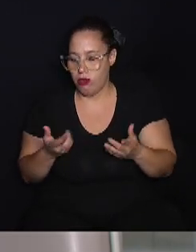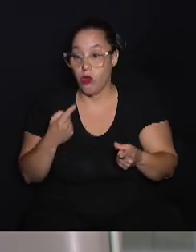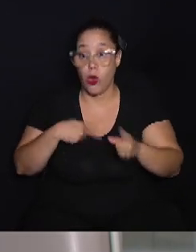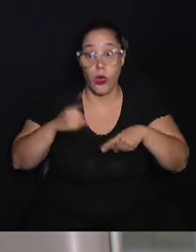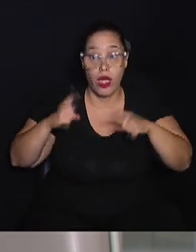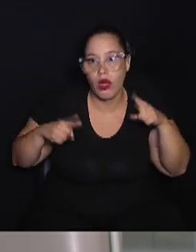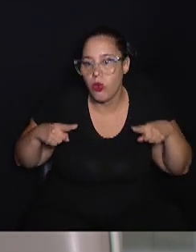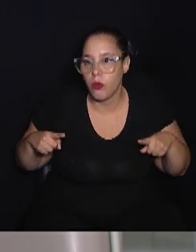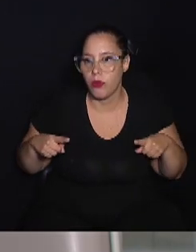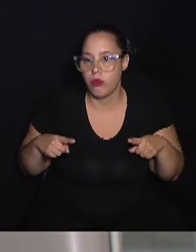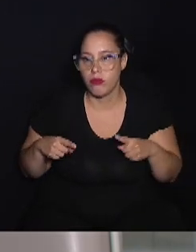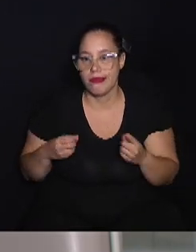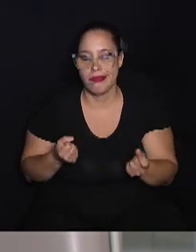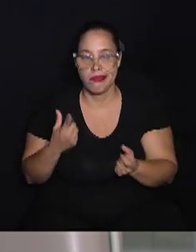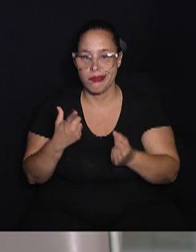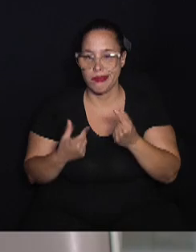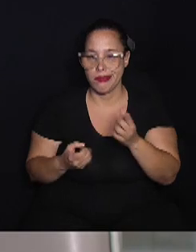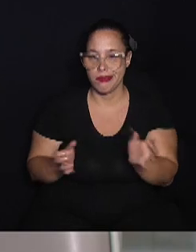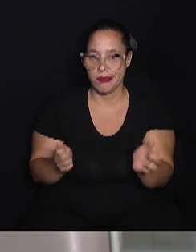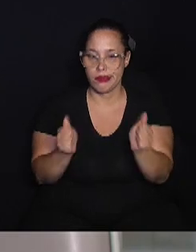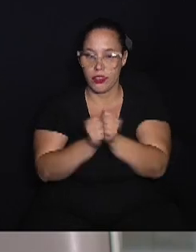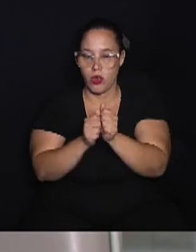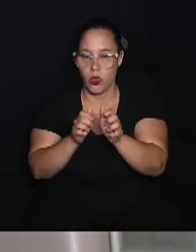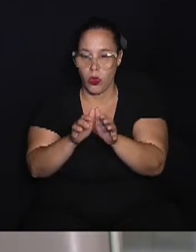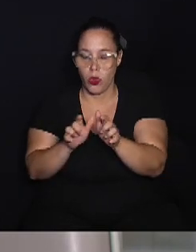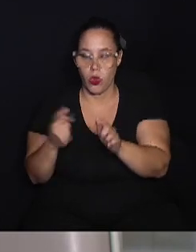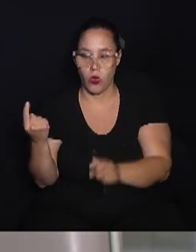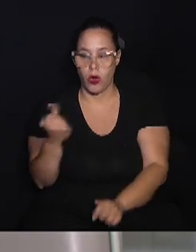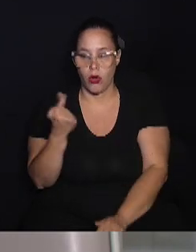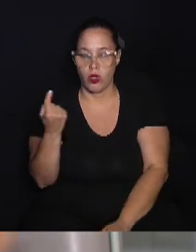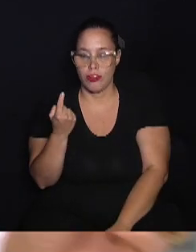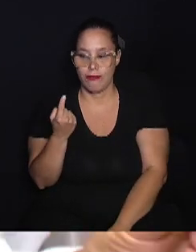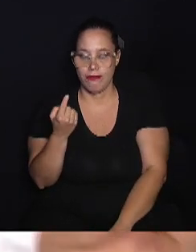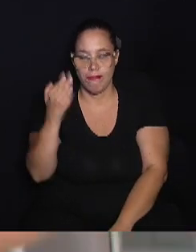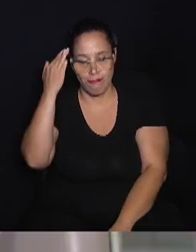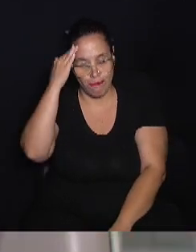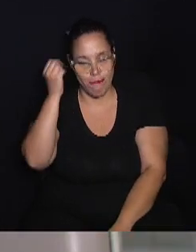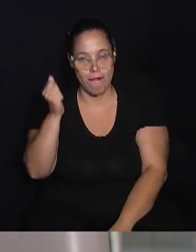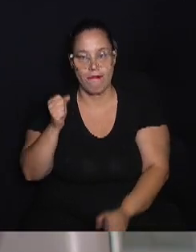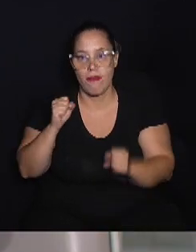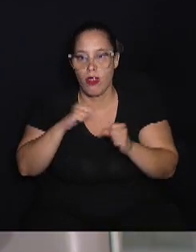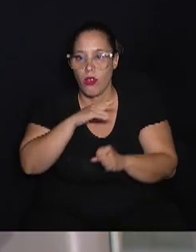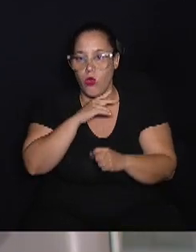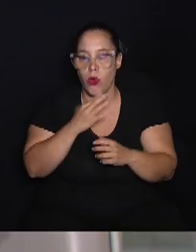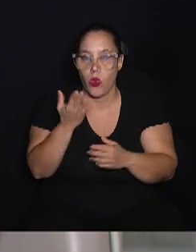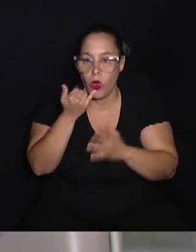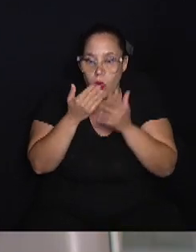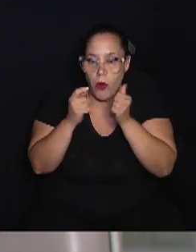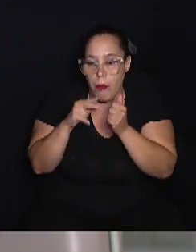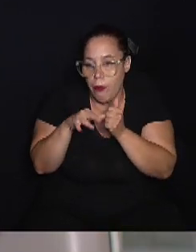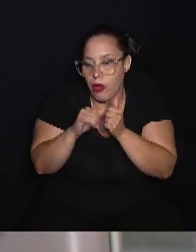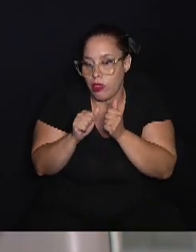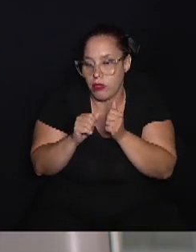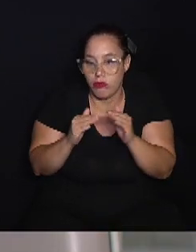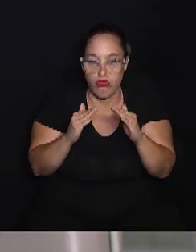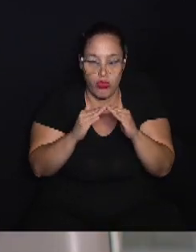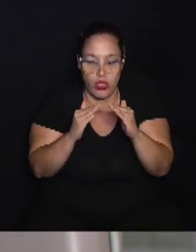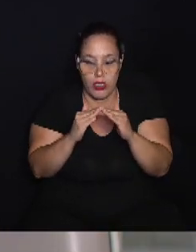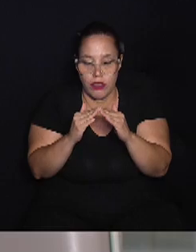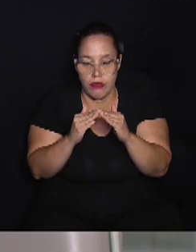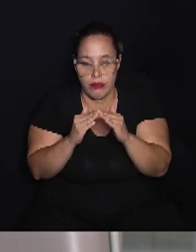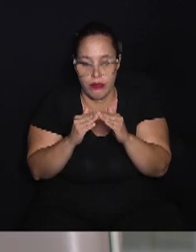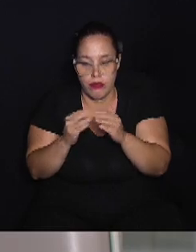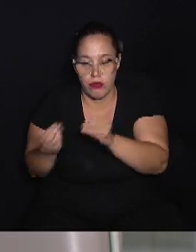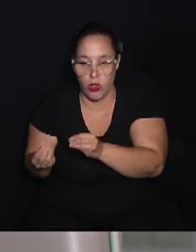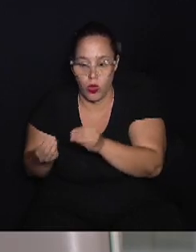dessas situações em conjunto ou isoladas sabendo que o animal pode ter comido alguma plantinha de casa tem que